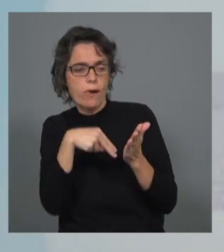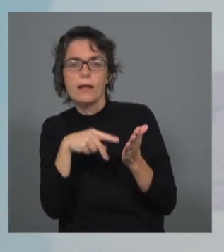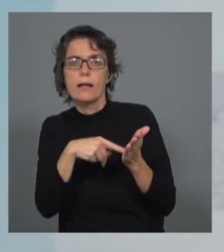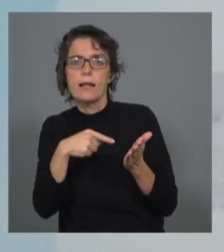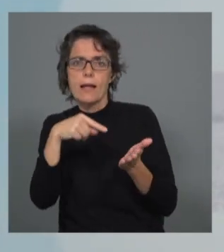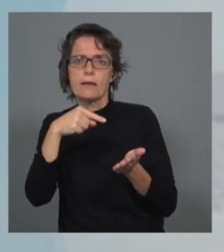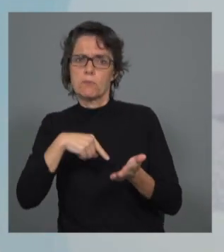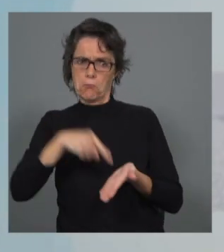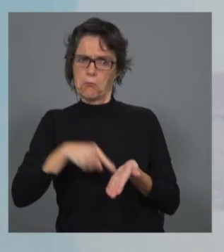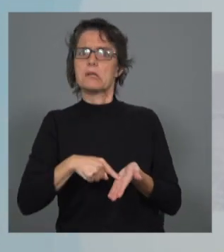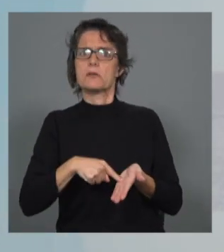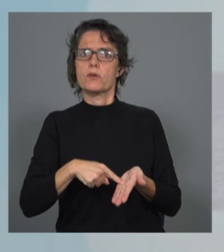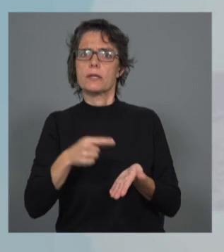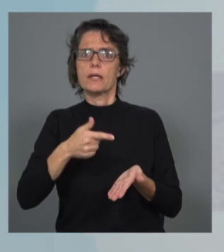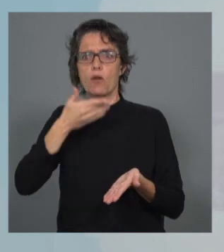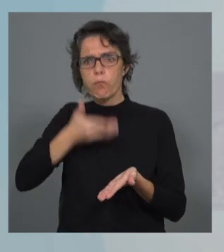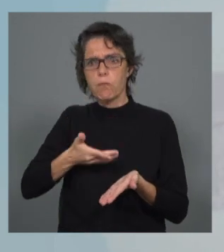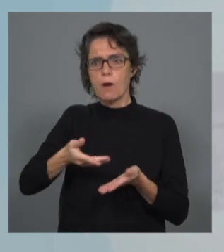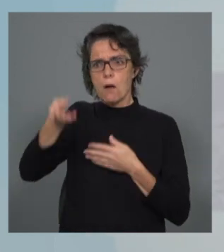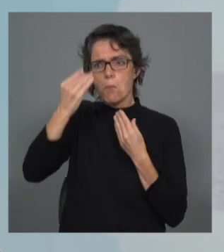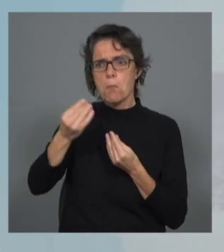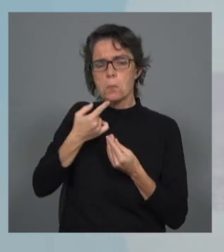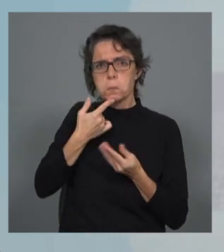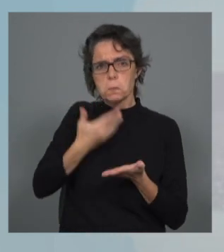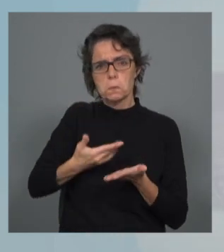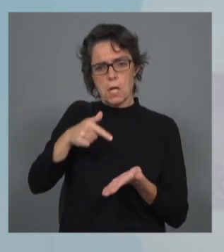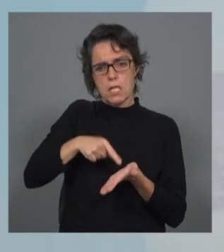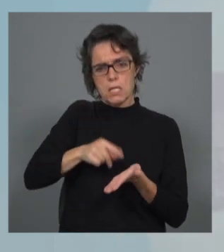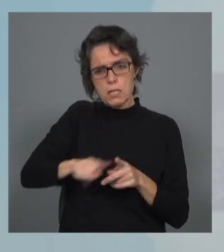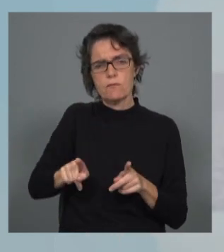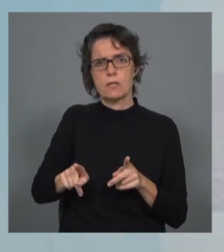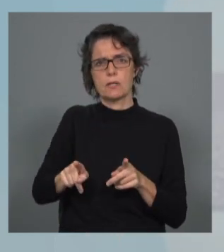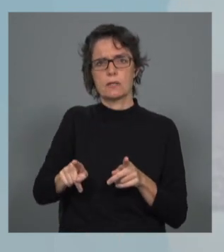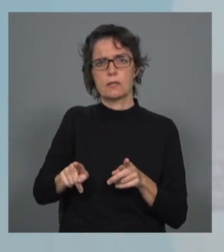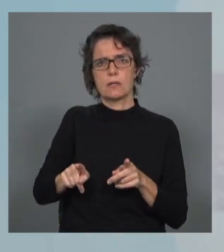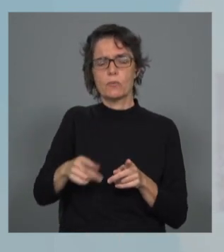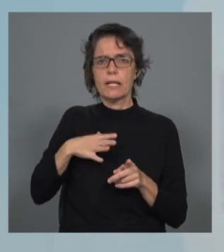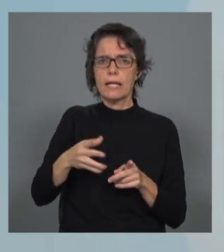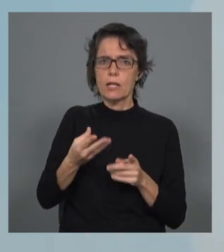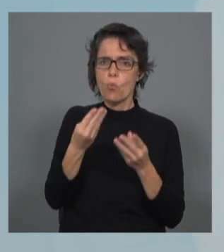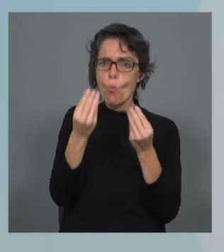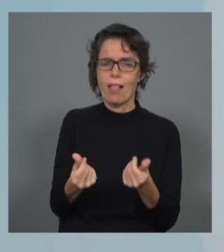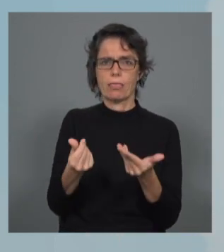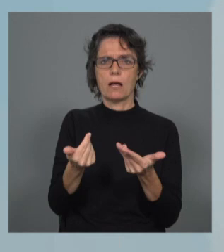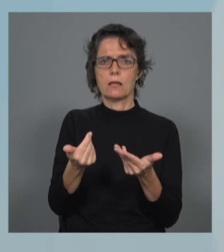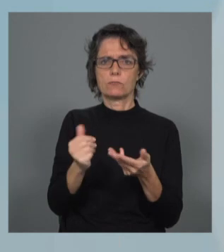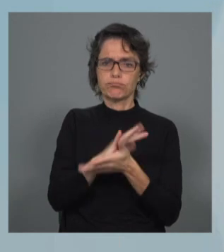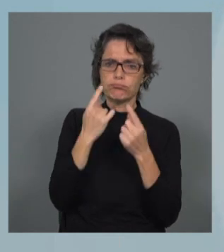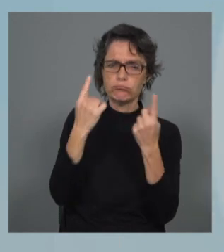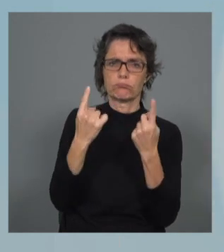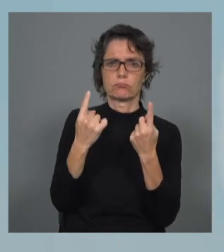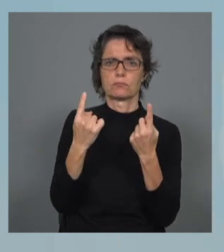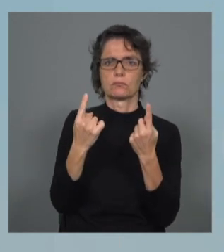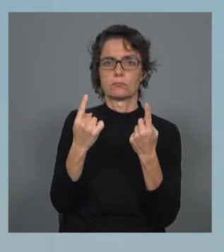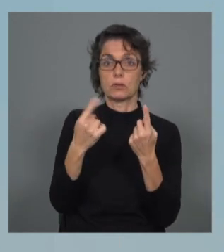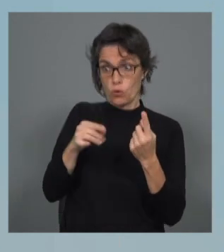não é? Tem uma outra formação, tem uma outra necessidade, tem uma outra exigência, o que é perfeitamente natural e compreendemos, e também